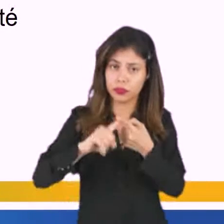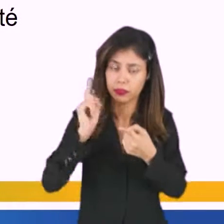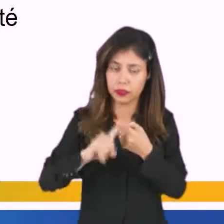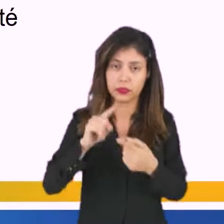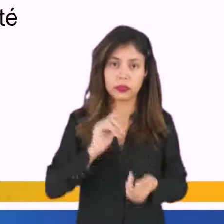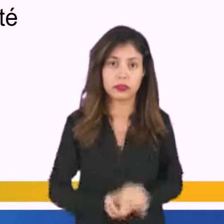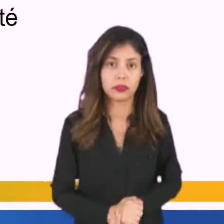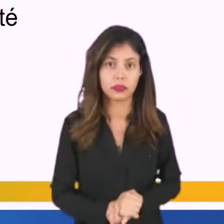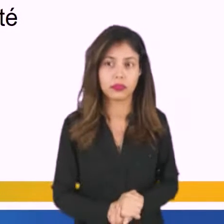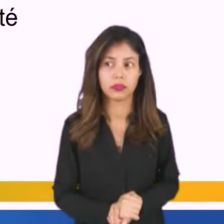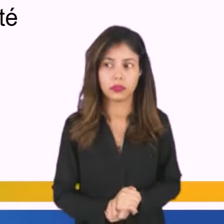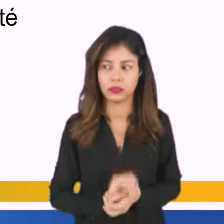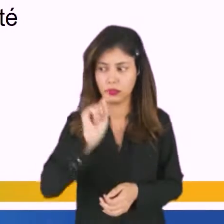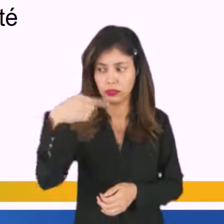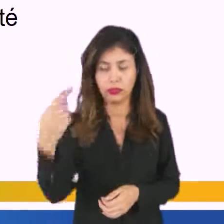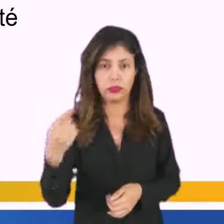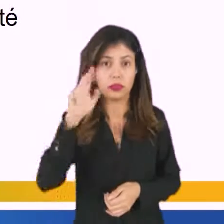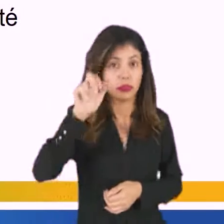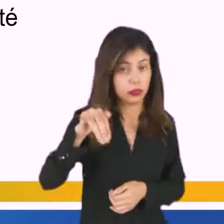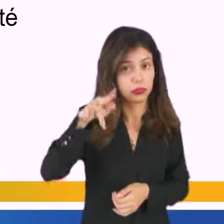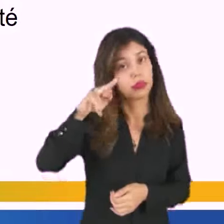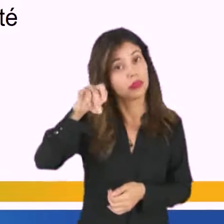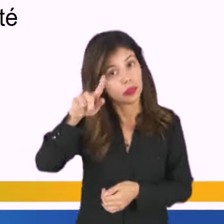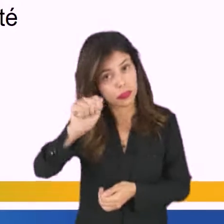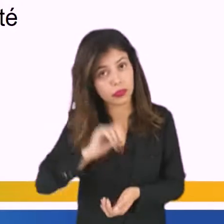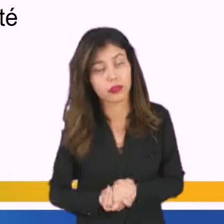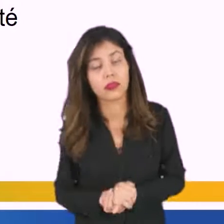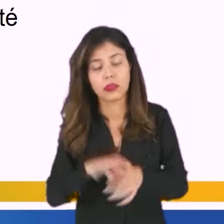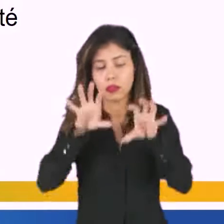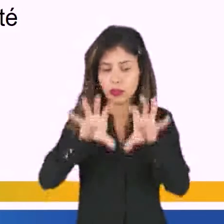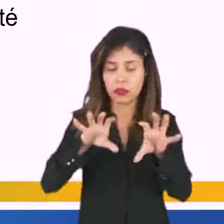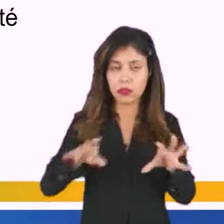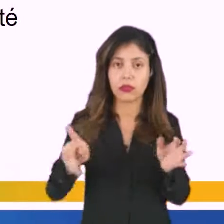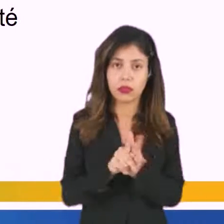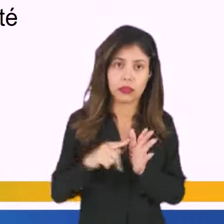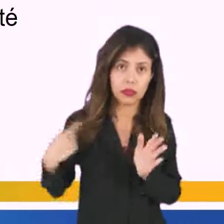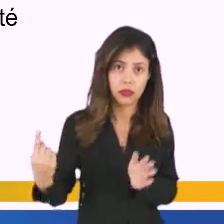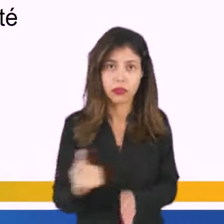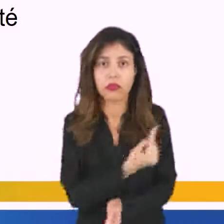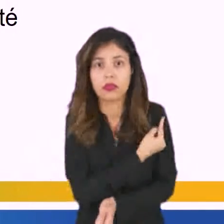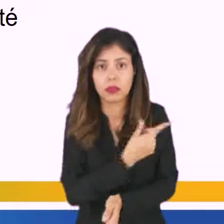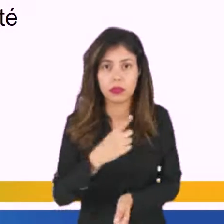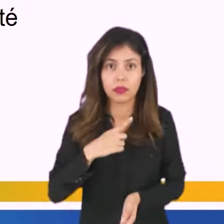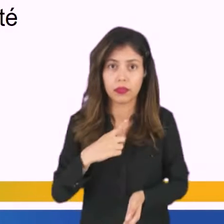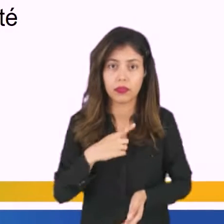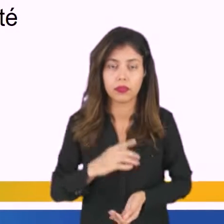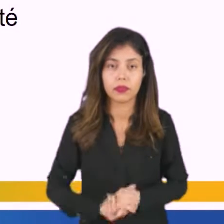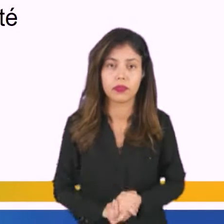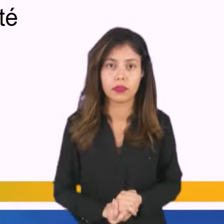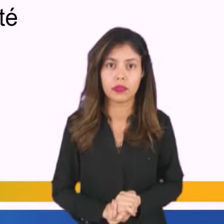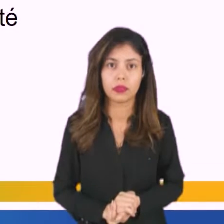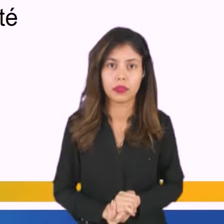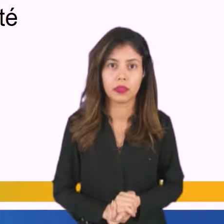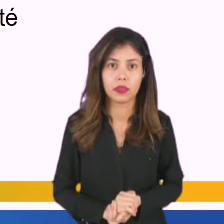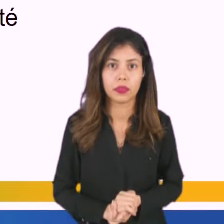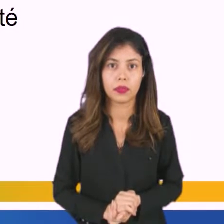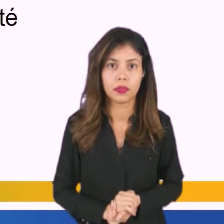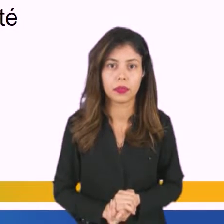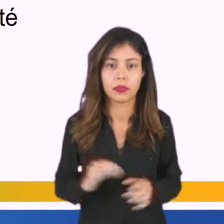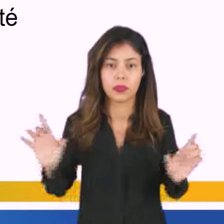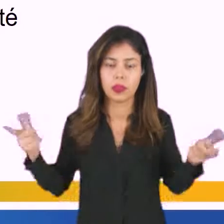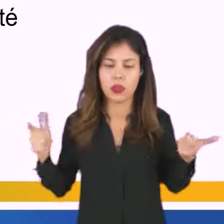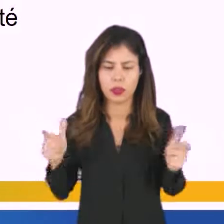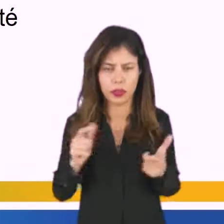primeira incógnita nas demais incógnitas. Assim, nós vamos ter